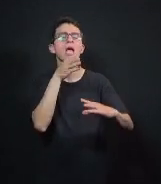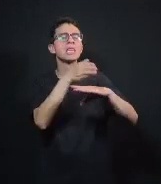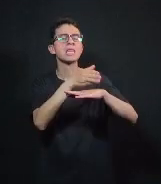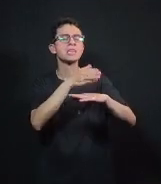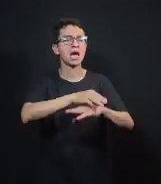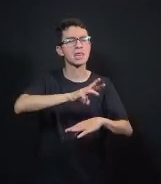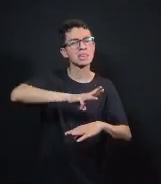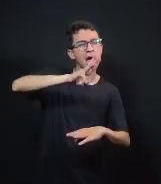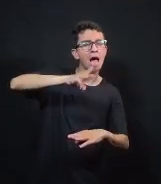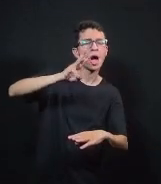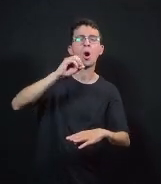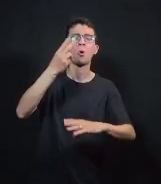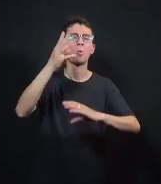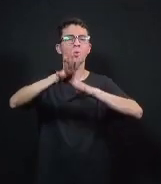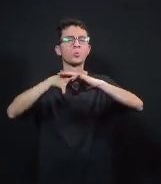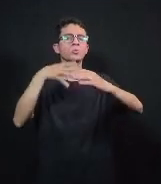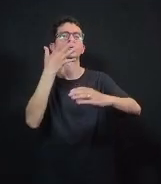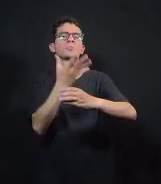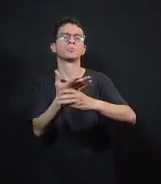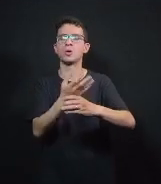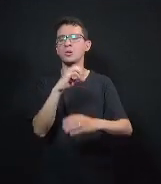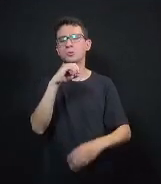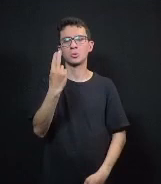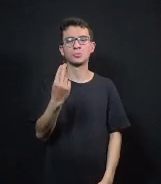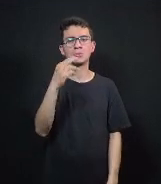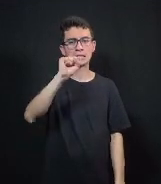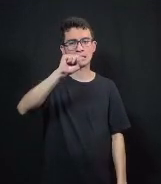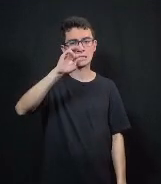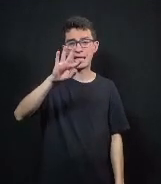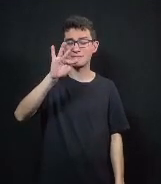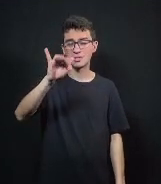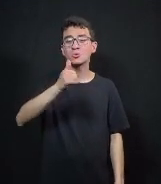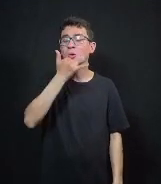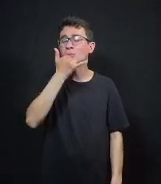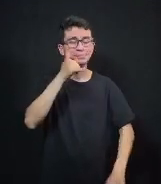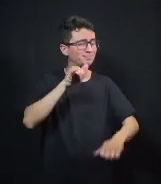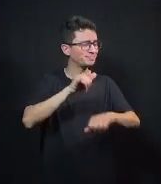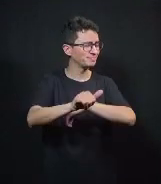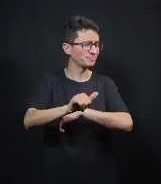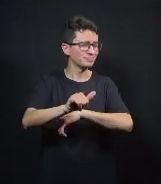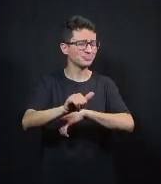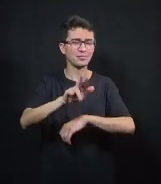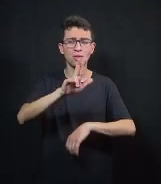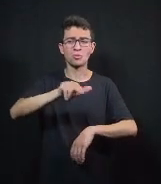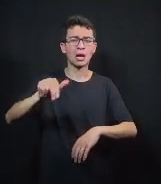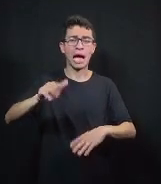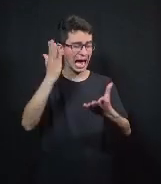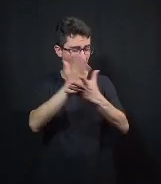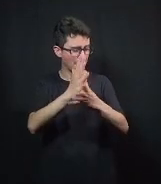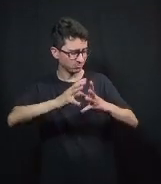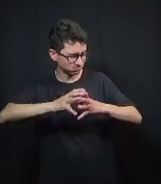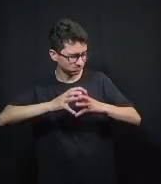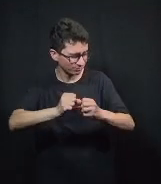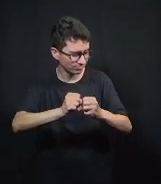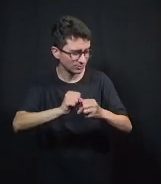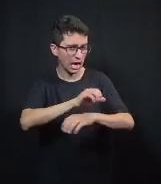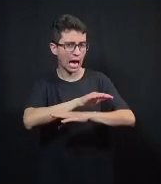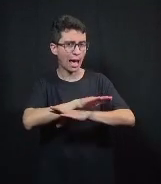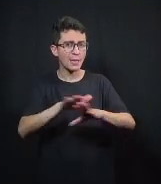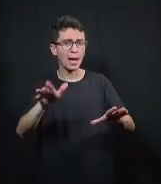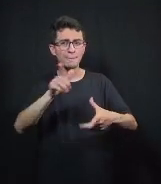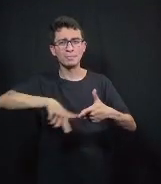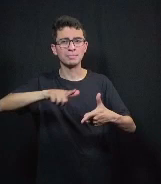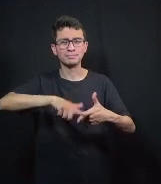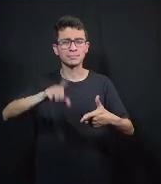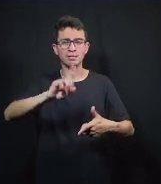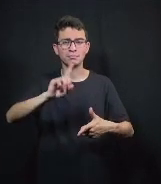YouTube tal, ou STF. Não, é uma ilusão achar que isso vai sufocar o problema. Entendi.